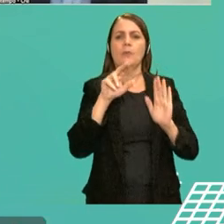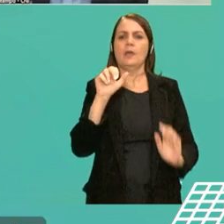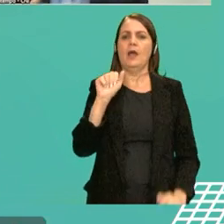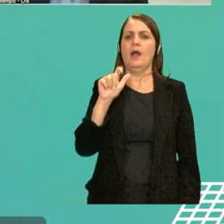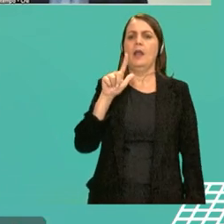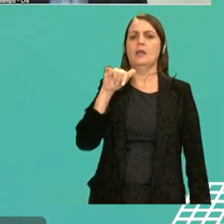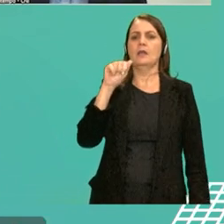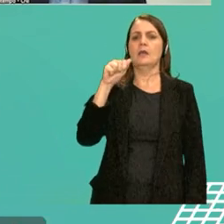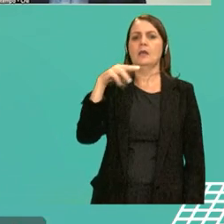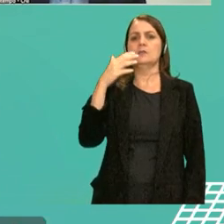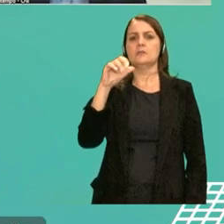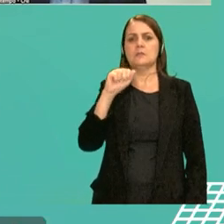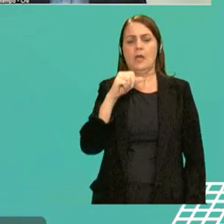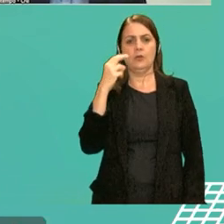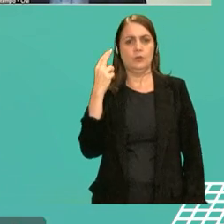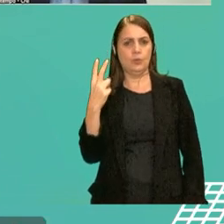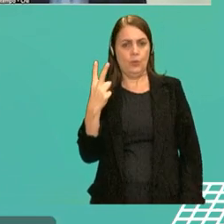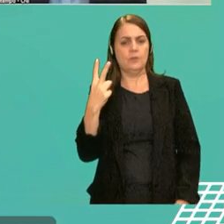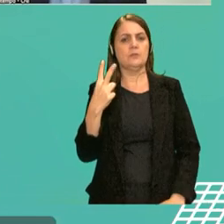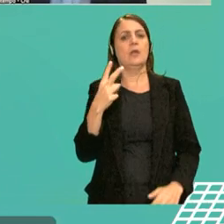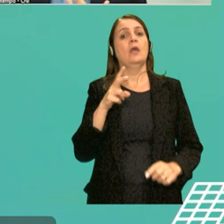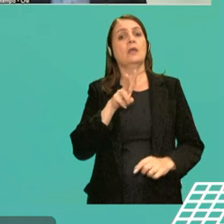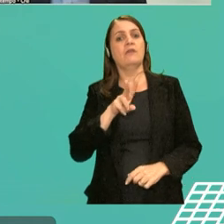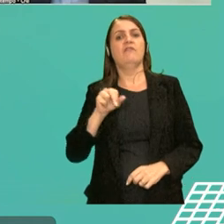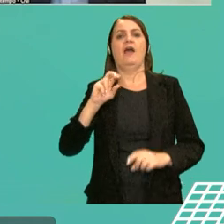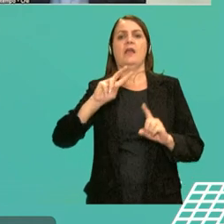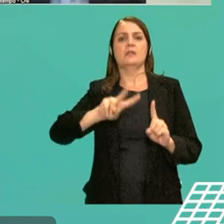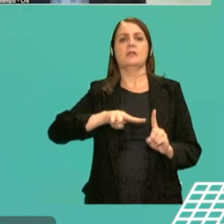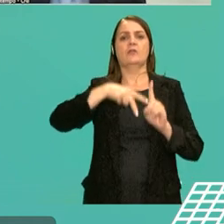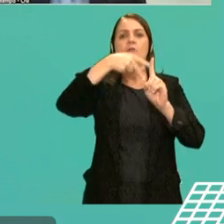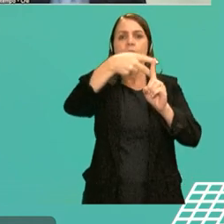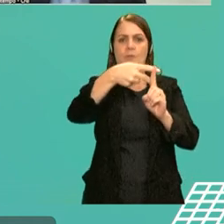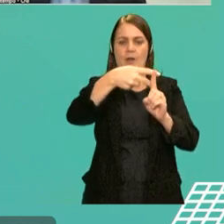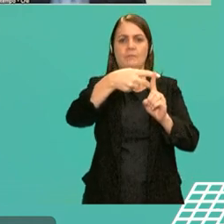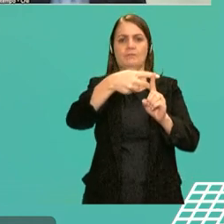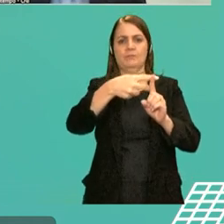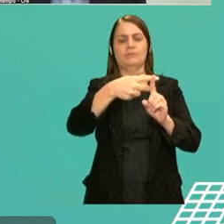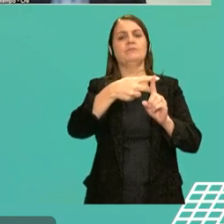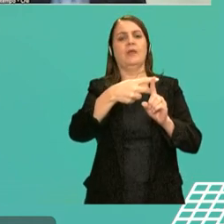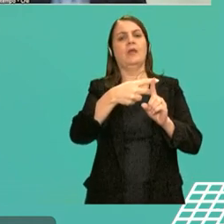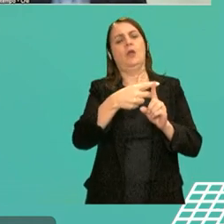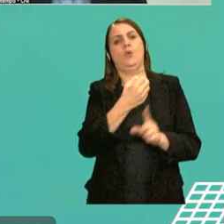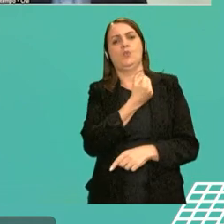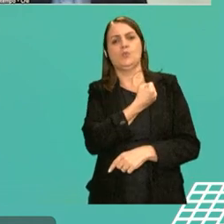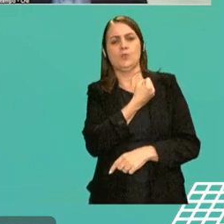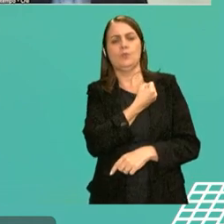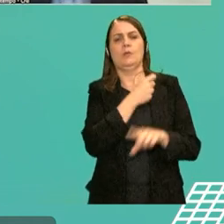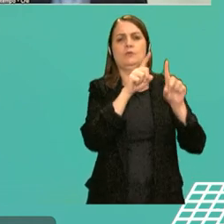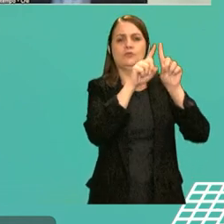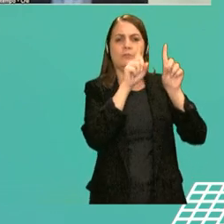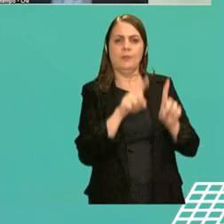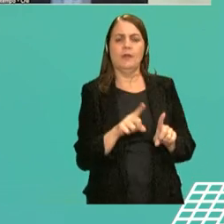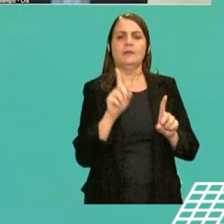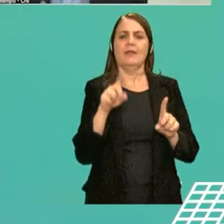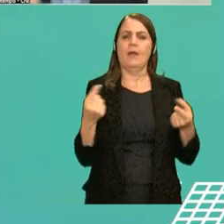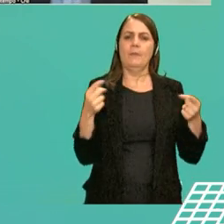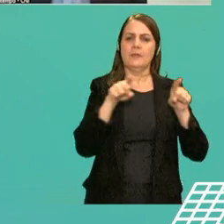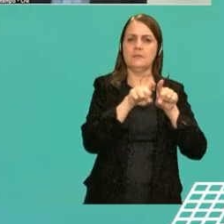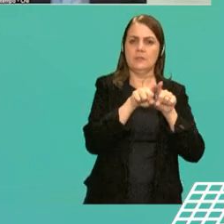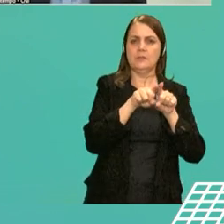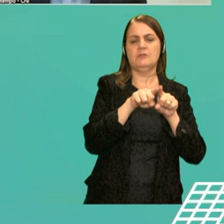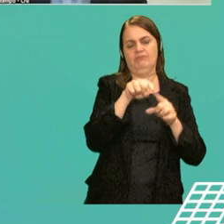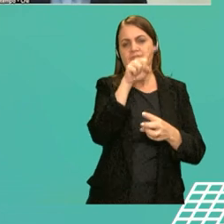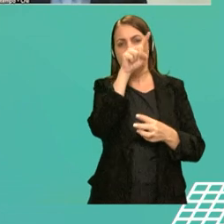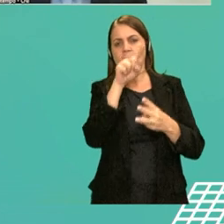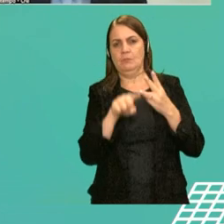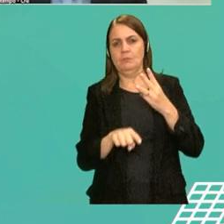que vai dobrar a quantidade de plantas, é uma parceria da CNI com a Eletrobras e a Brasse, com um viés